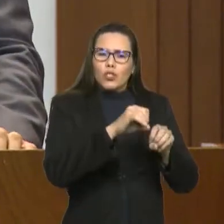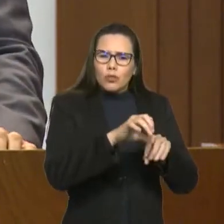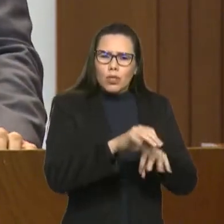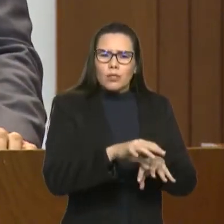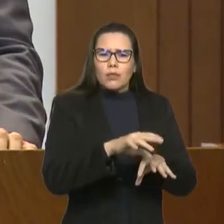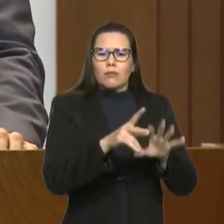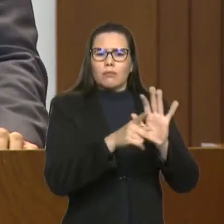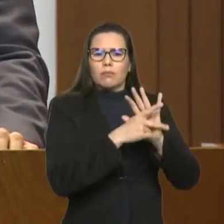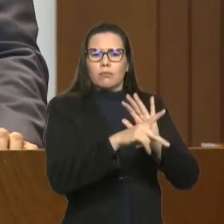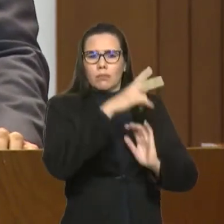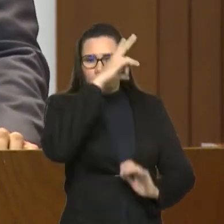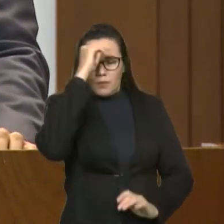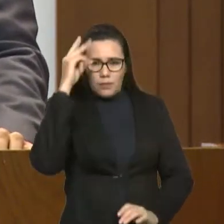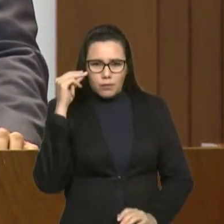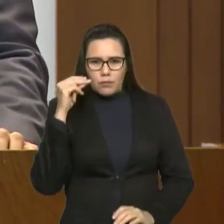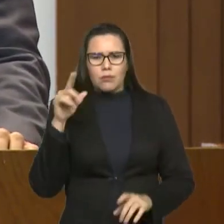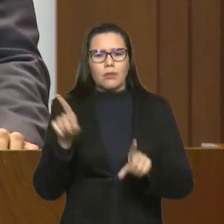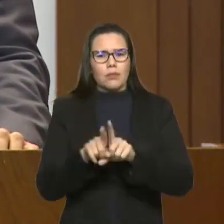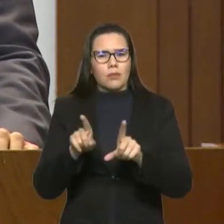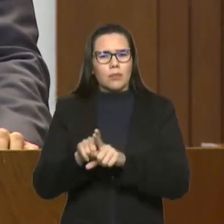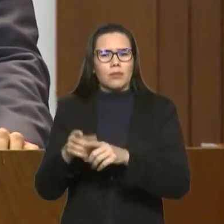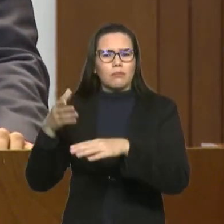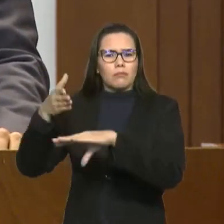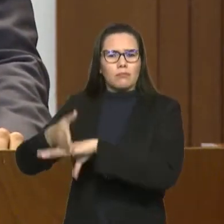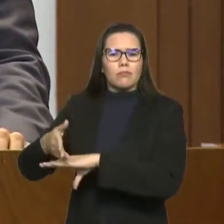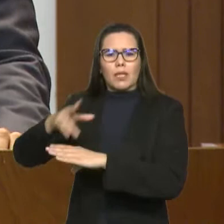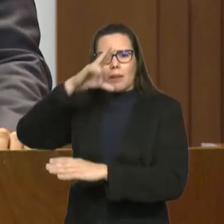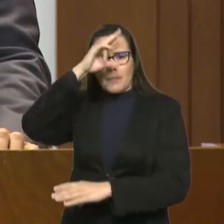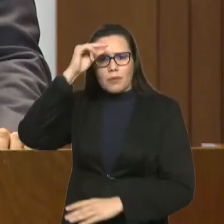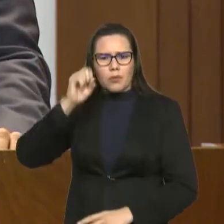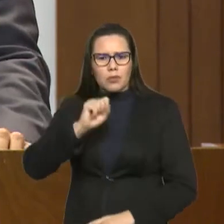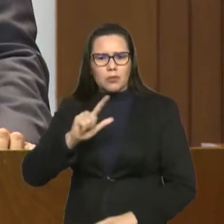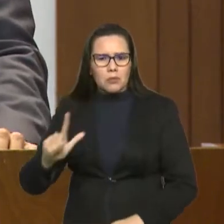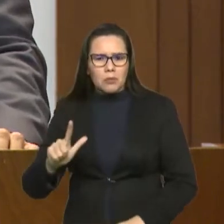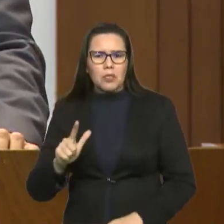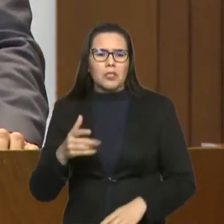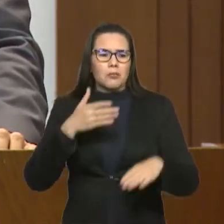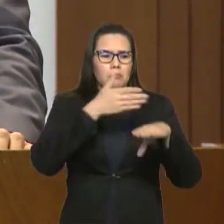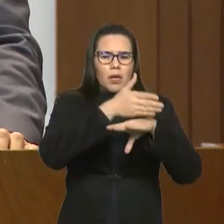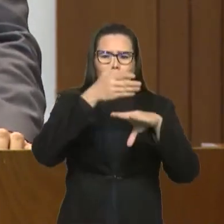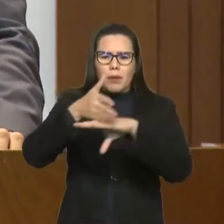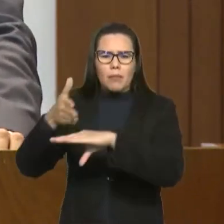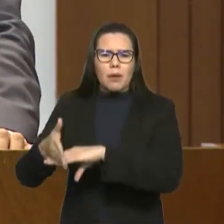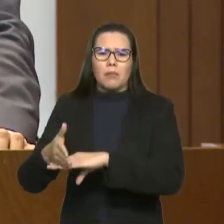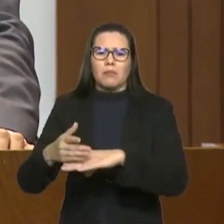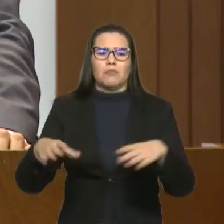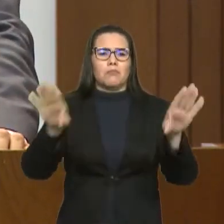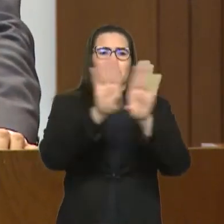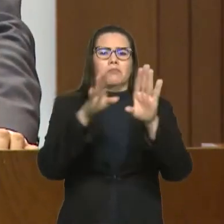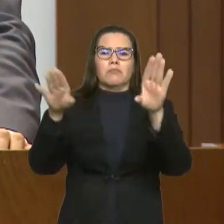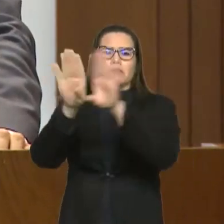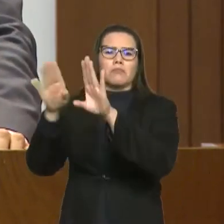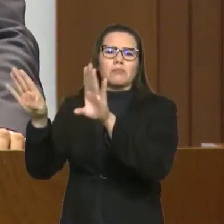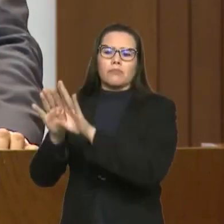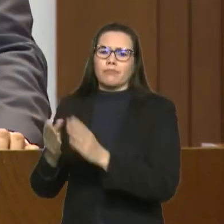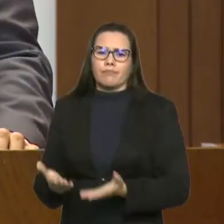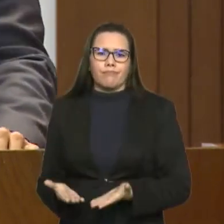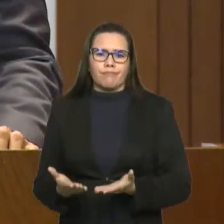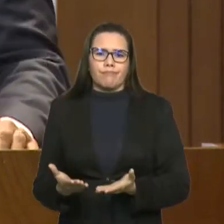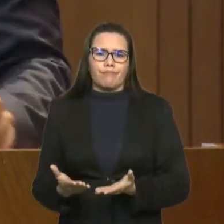postura proativa, sensível por parte da Prefeitura de atender esses profissionais da